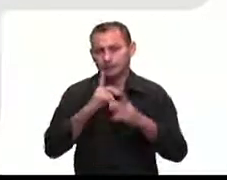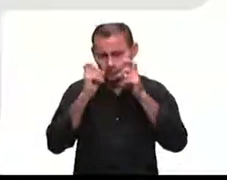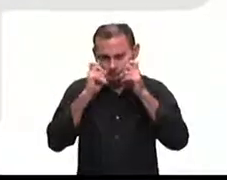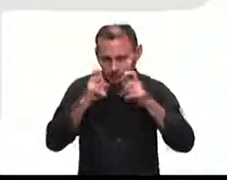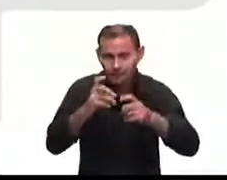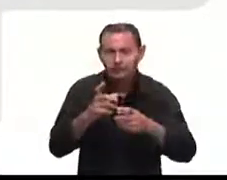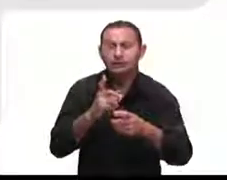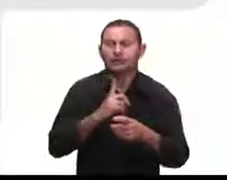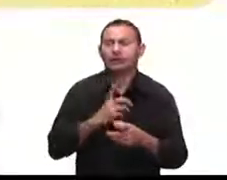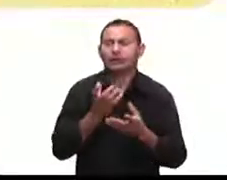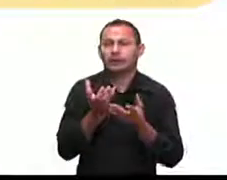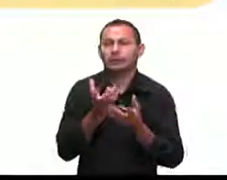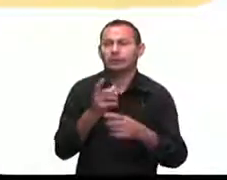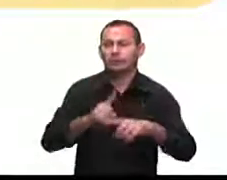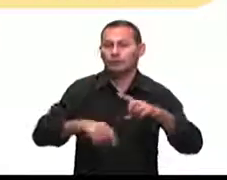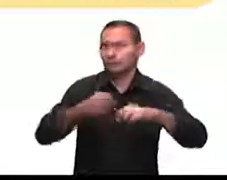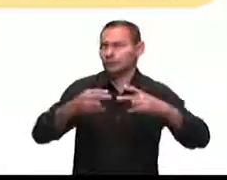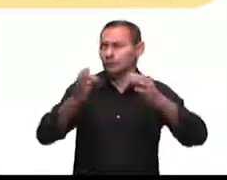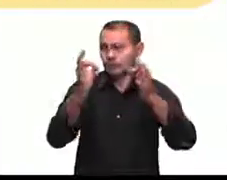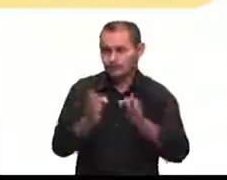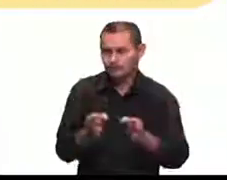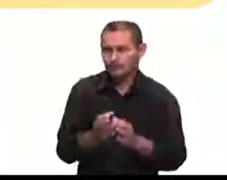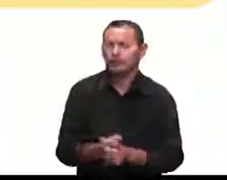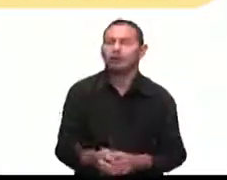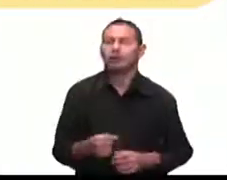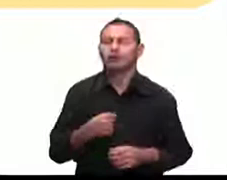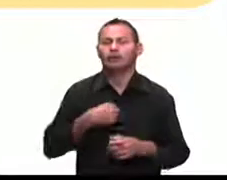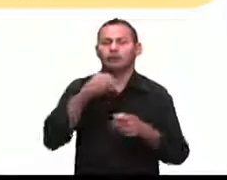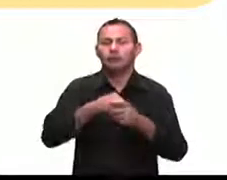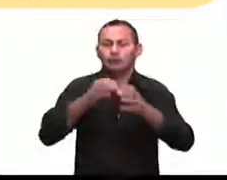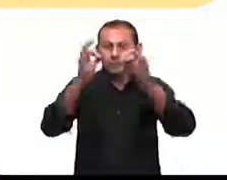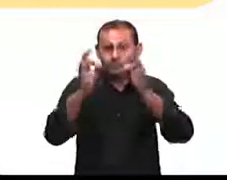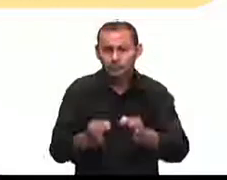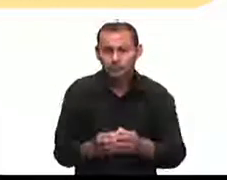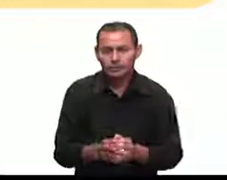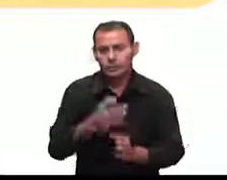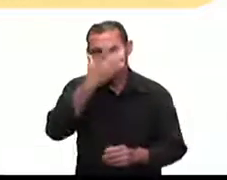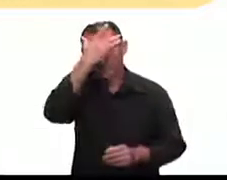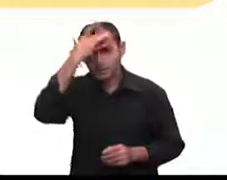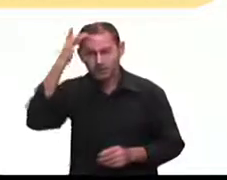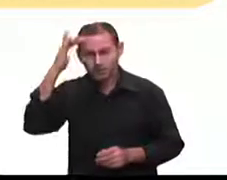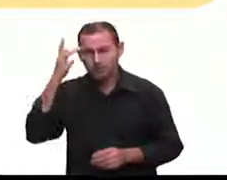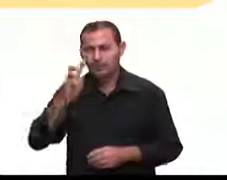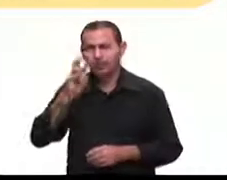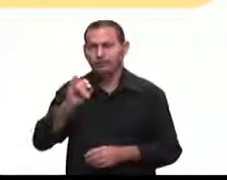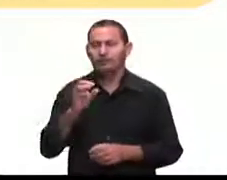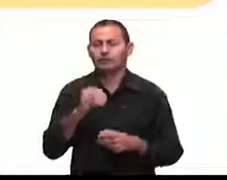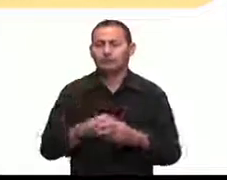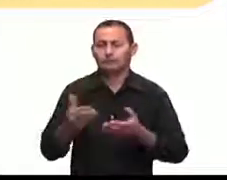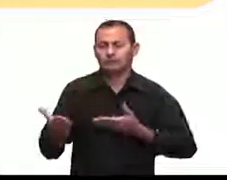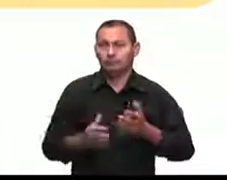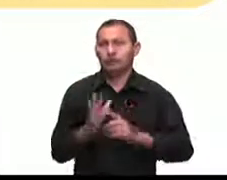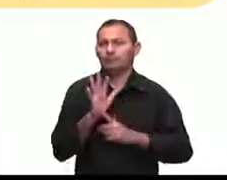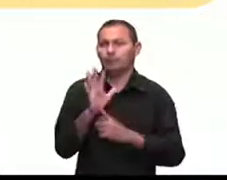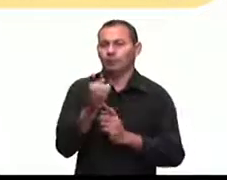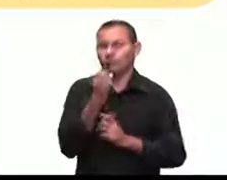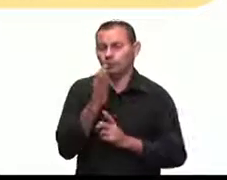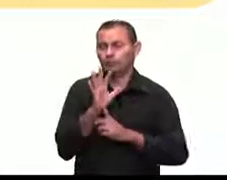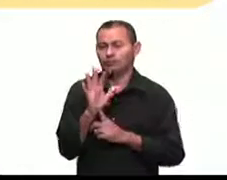no produto, correto? Então, eu pego justamente essas pessoas que vão me servir como